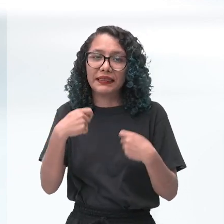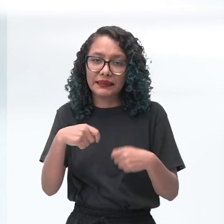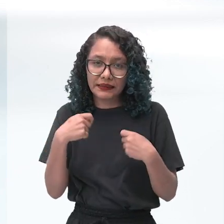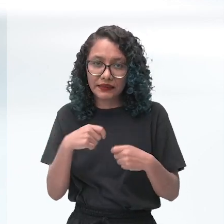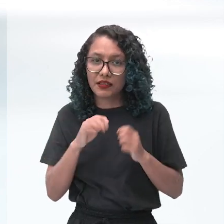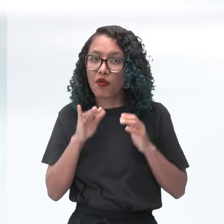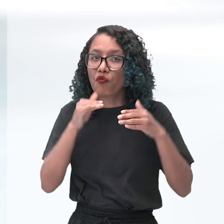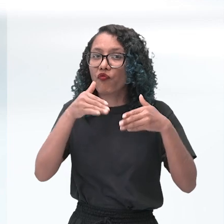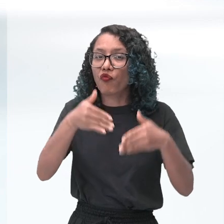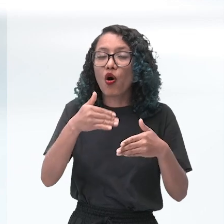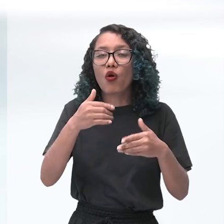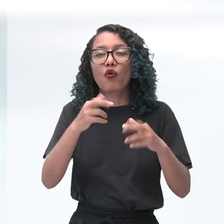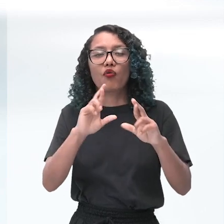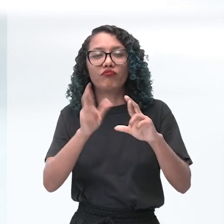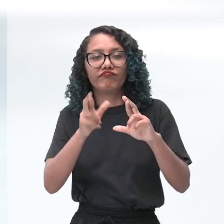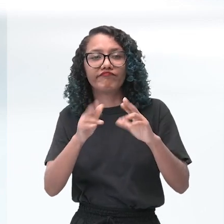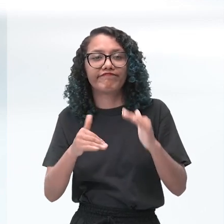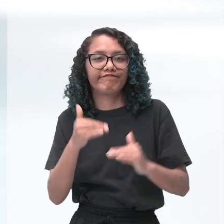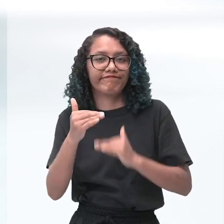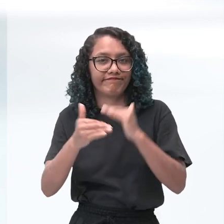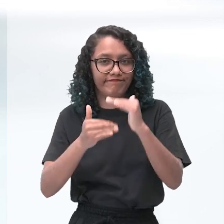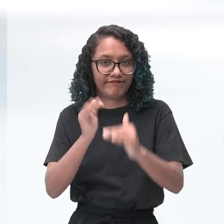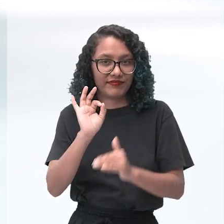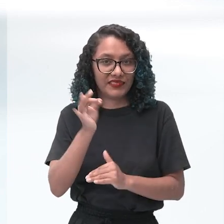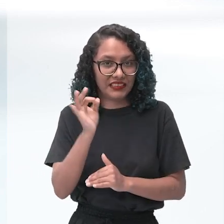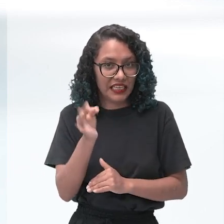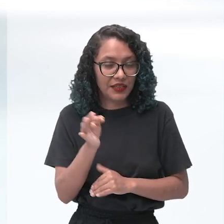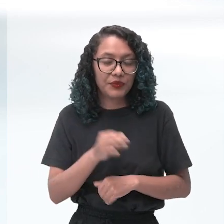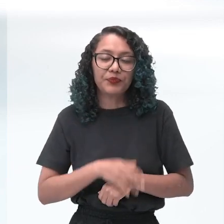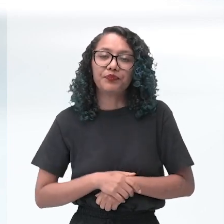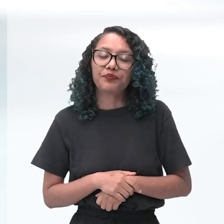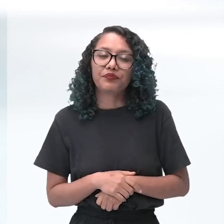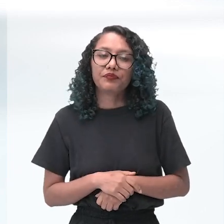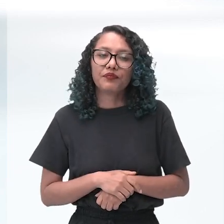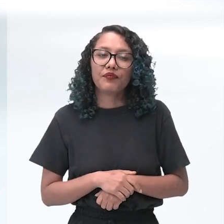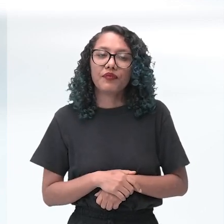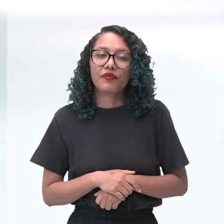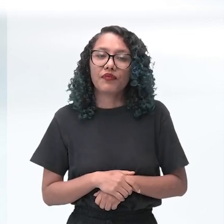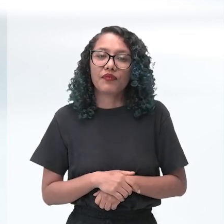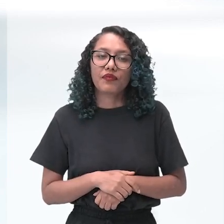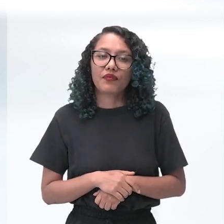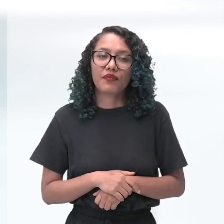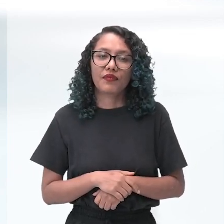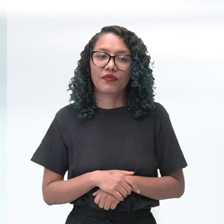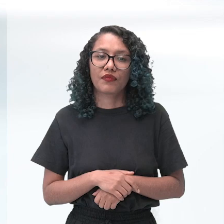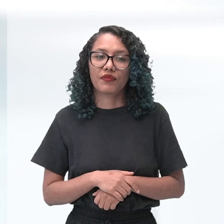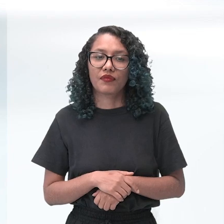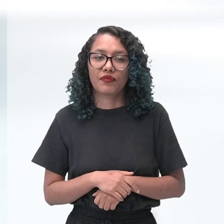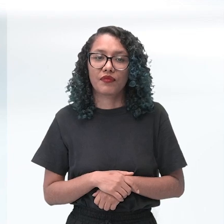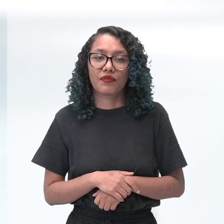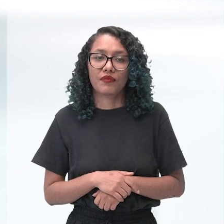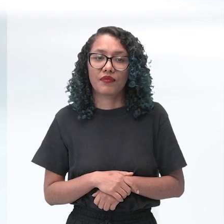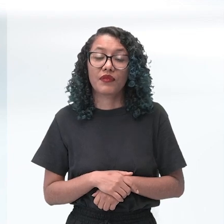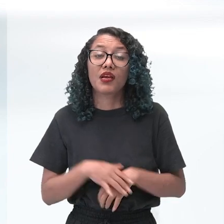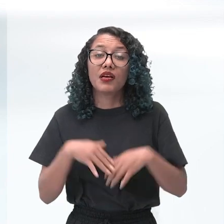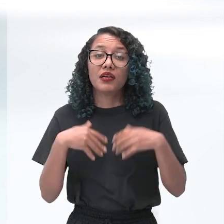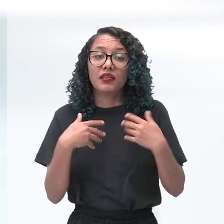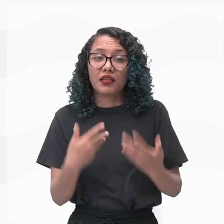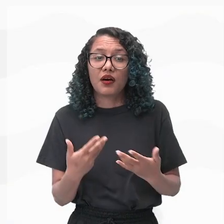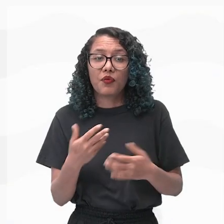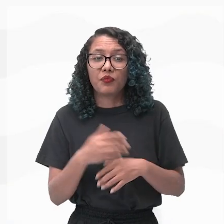dentro desse mundo que precisa ser reciclado, iremos trabalhar as categorias